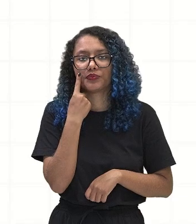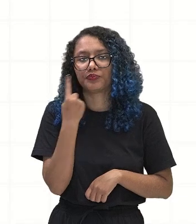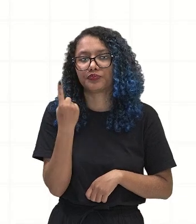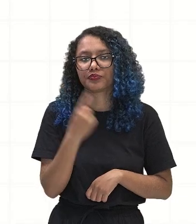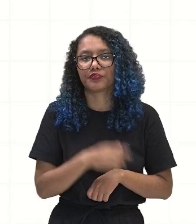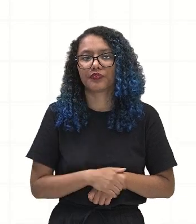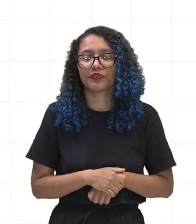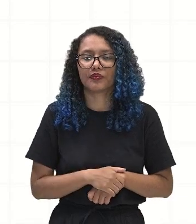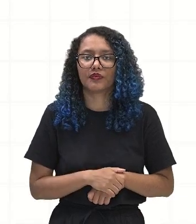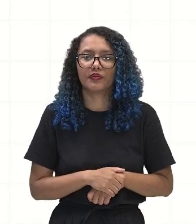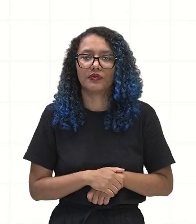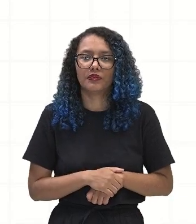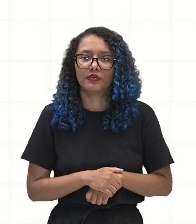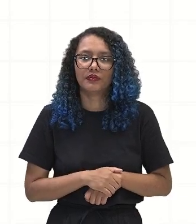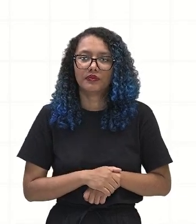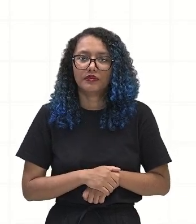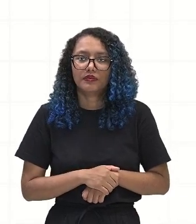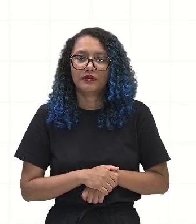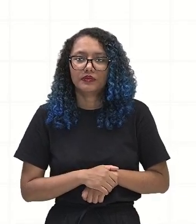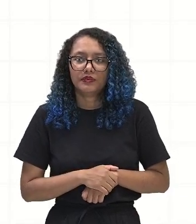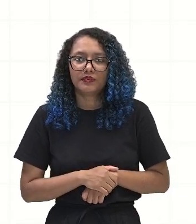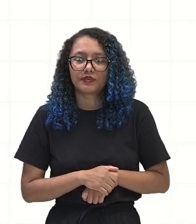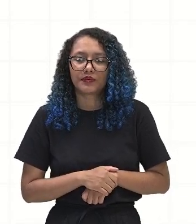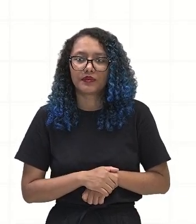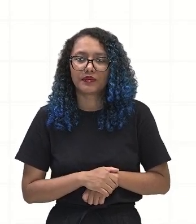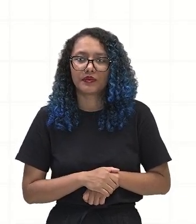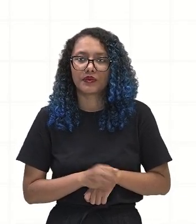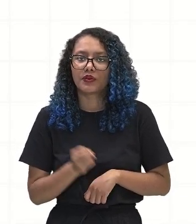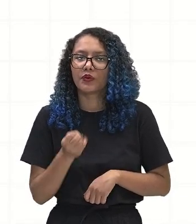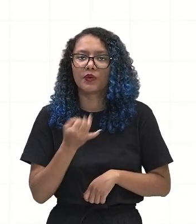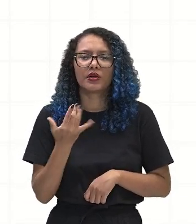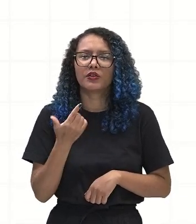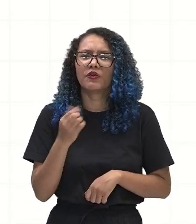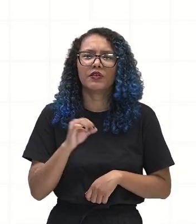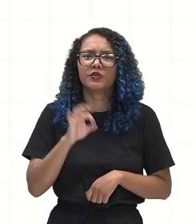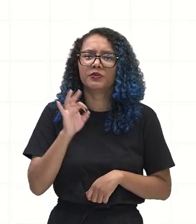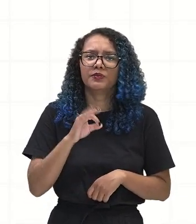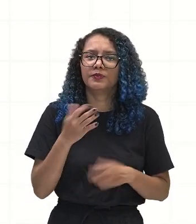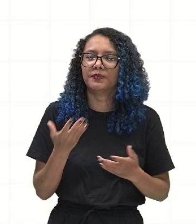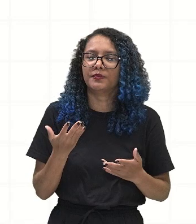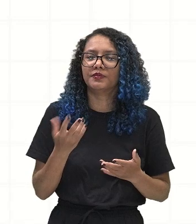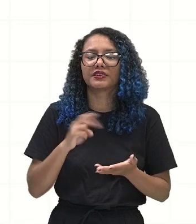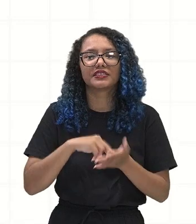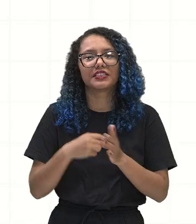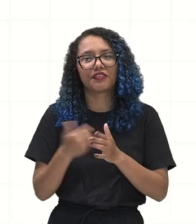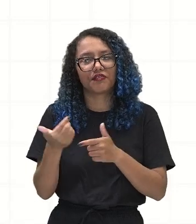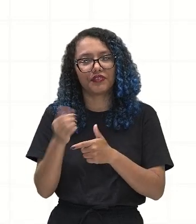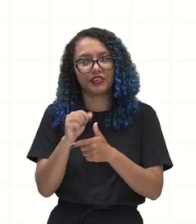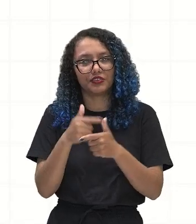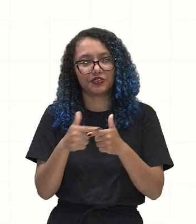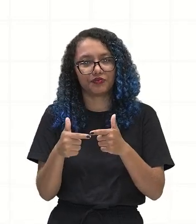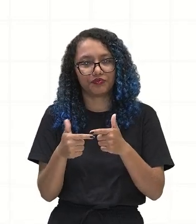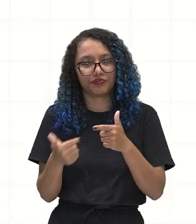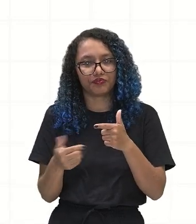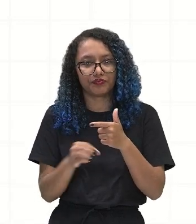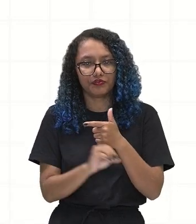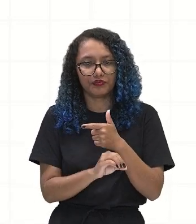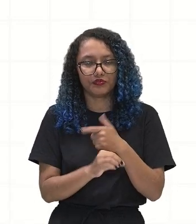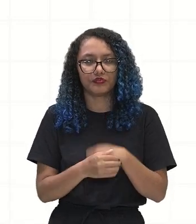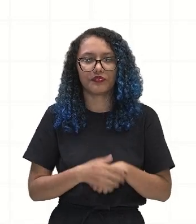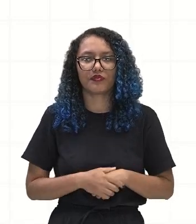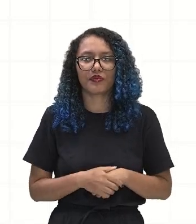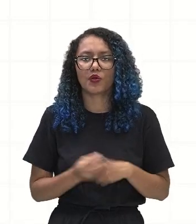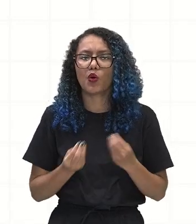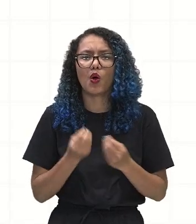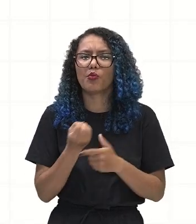20%? Quanto que é 20%? É 20 centésimos, tá? Olha na forma